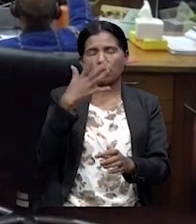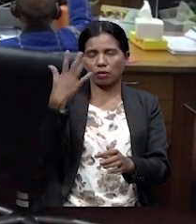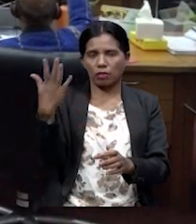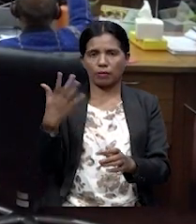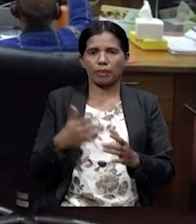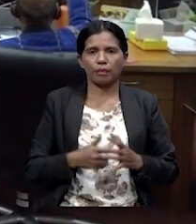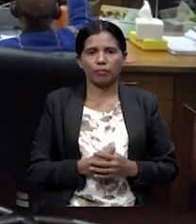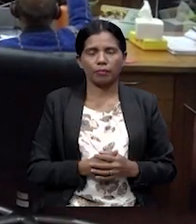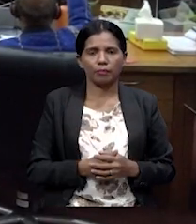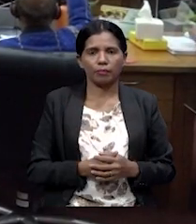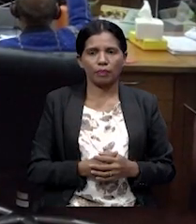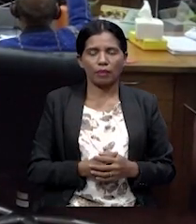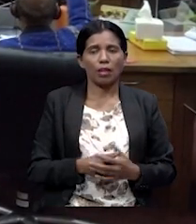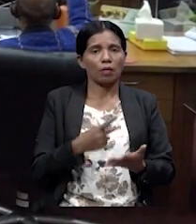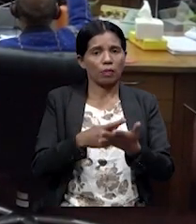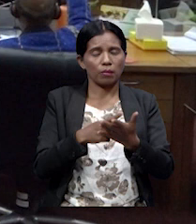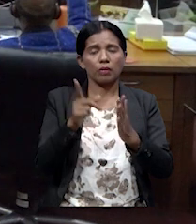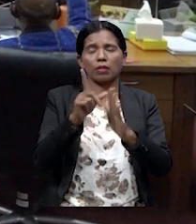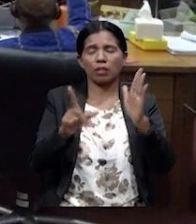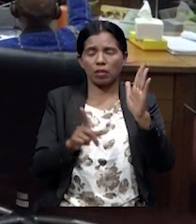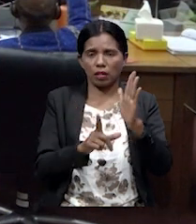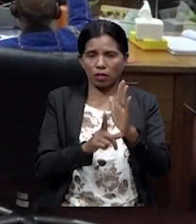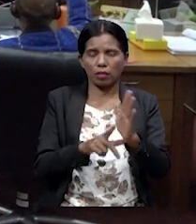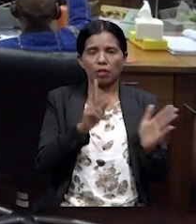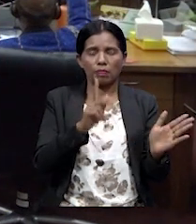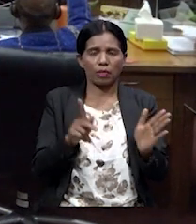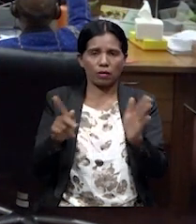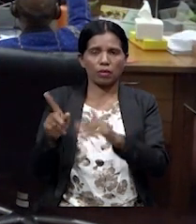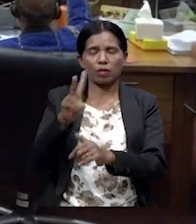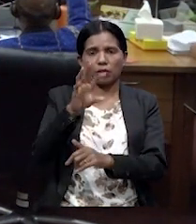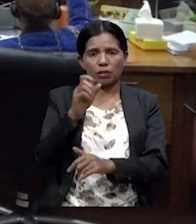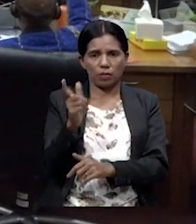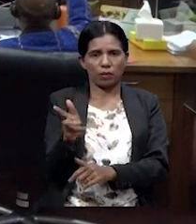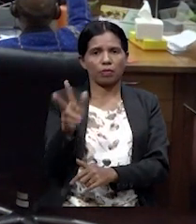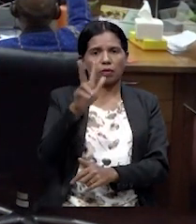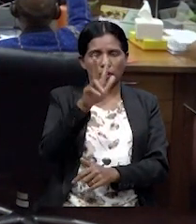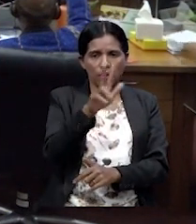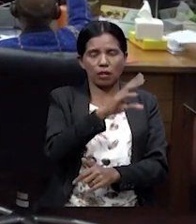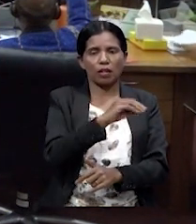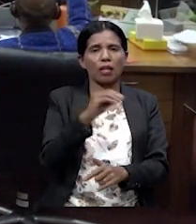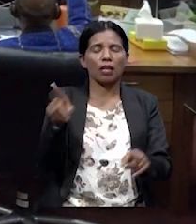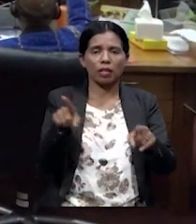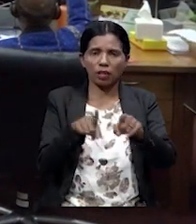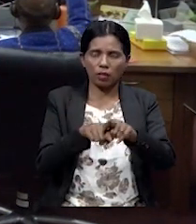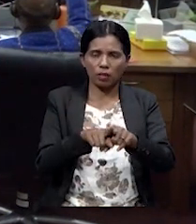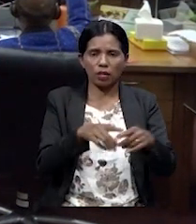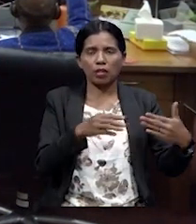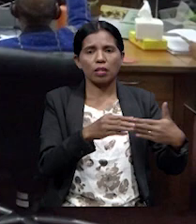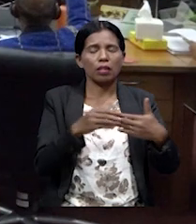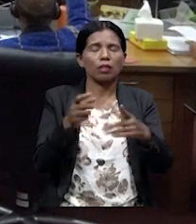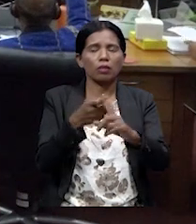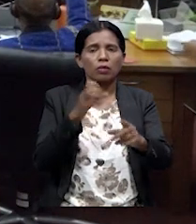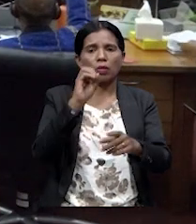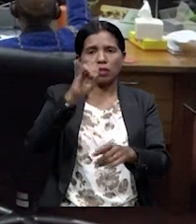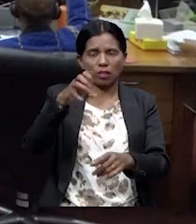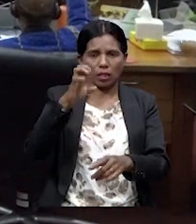abstenção Lima. Proposta lei grande opção no plano Rihunrua Ruanulu Resin Tolu ne, no darmos orientação Borçamento